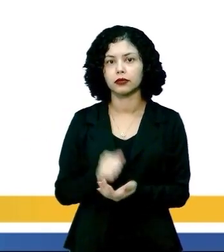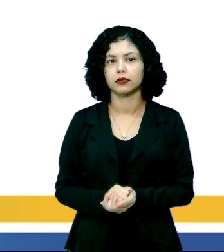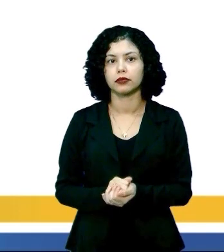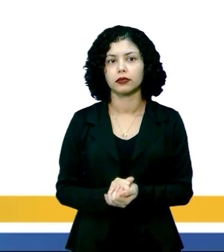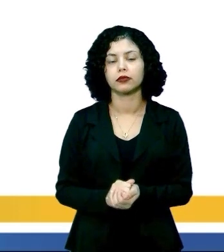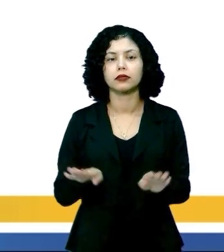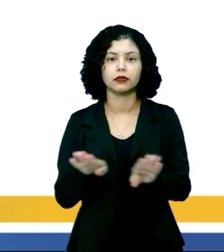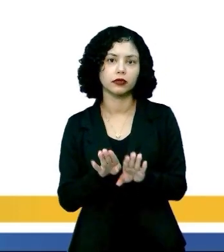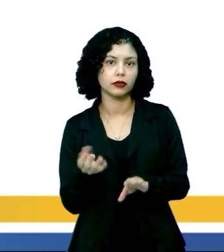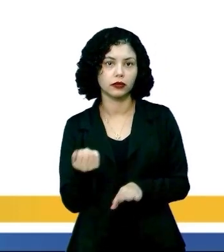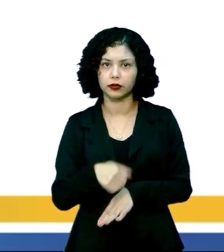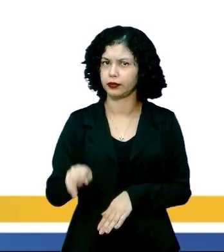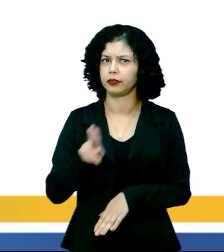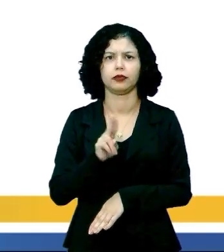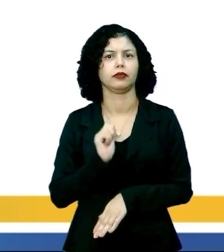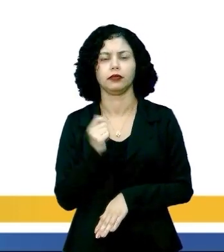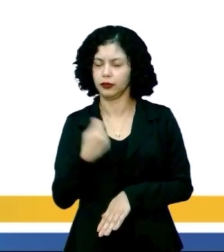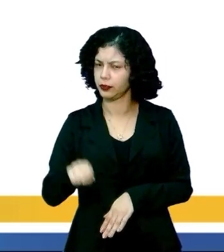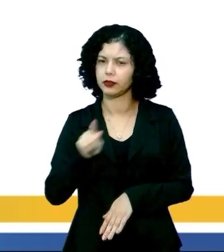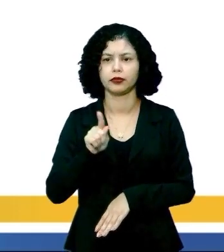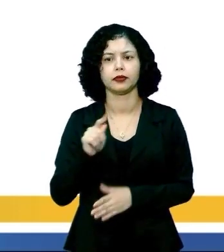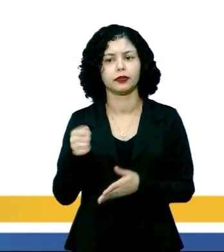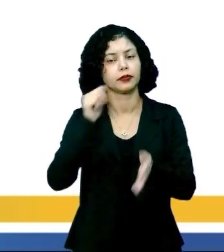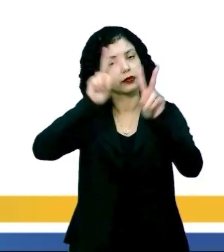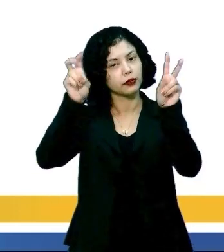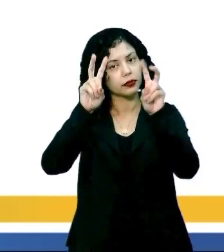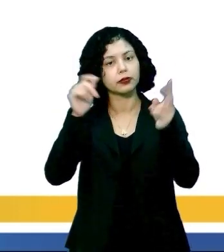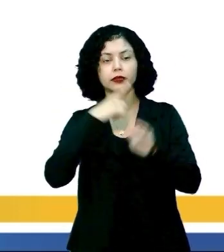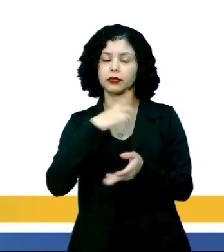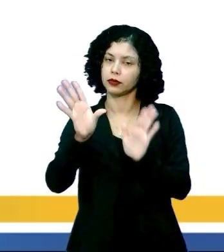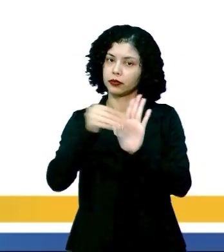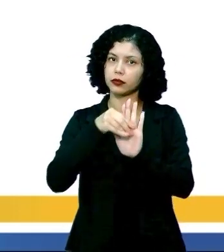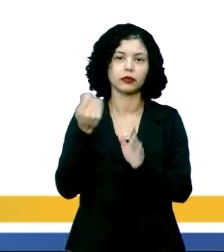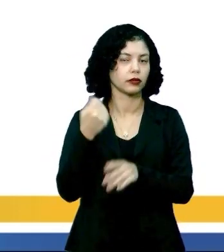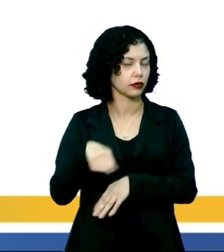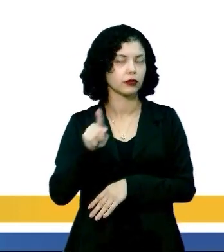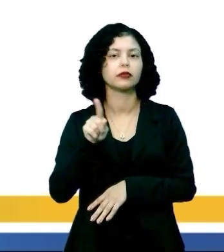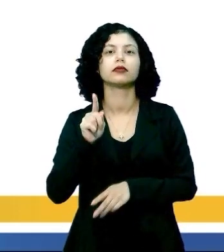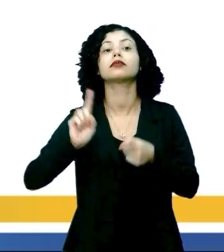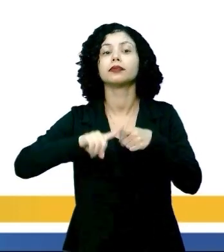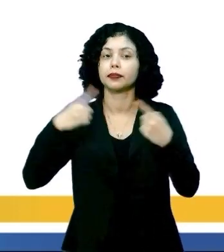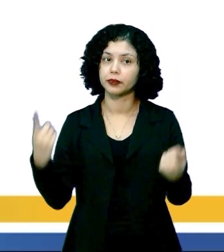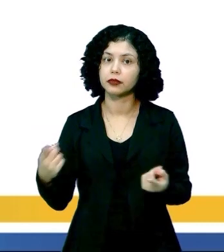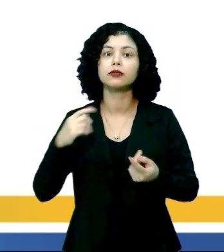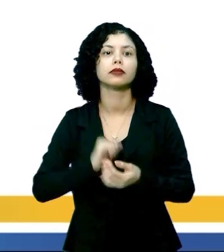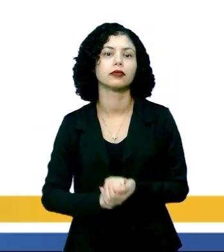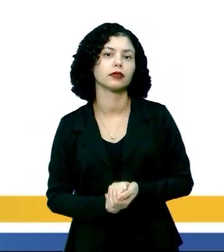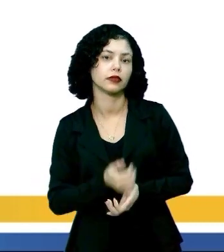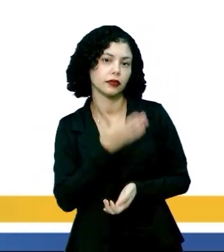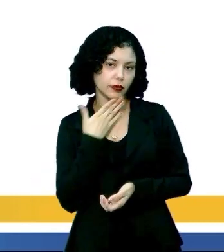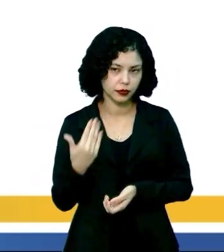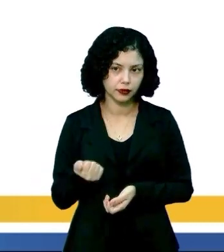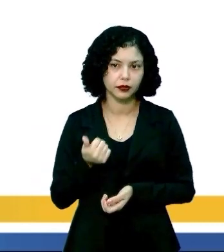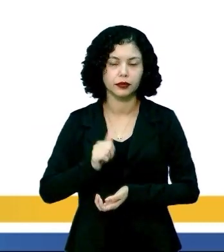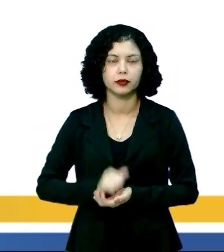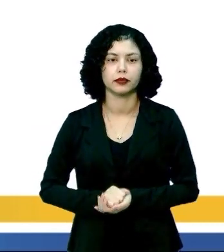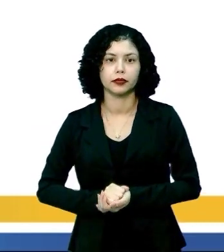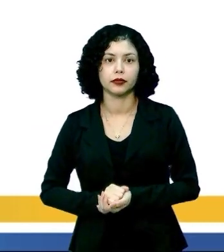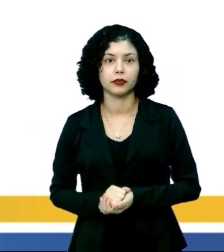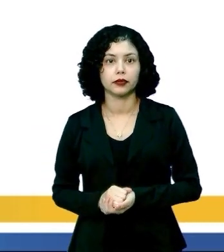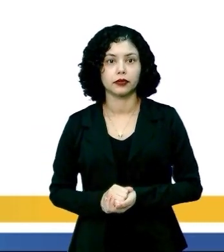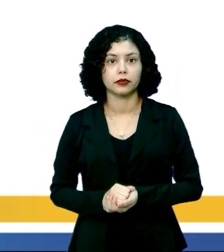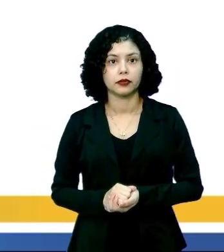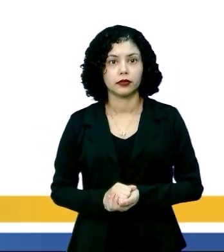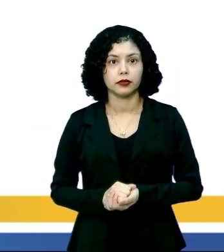na redação, você não perde ponto se você não colocar um título, porém a candidata colocou. E o título